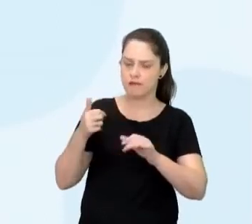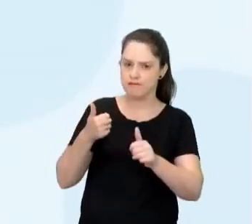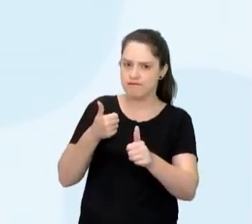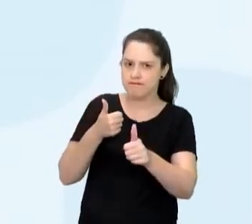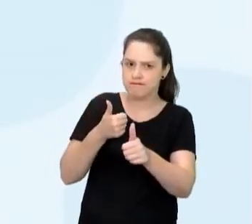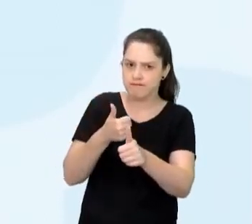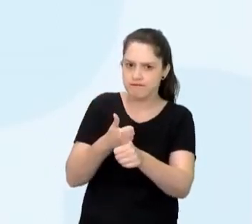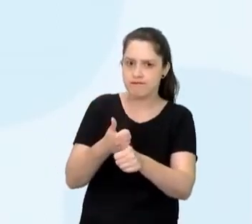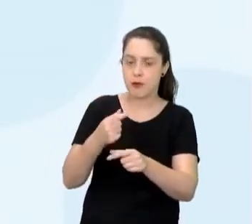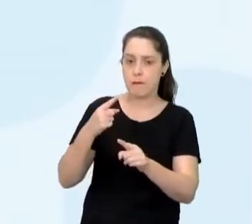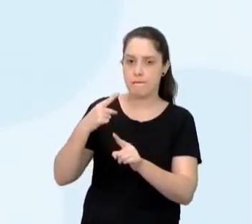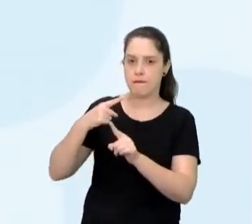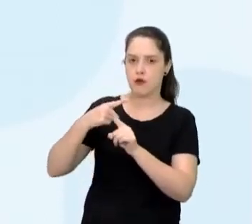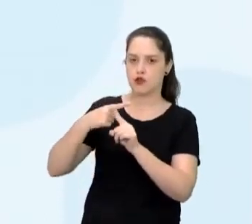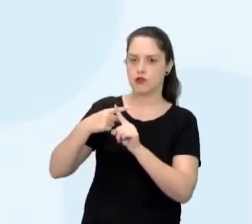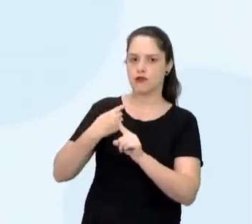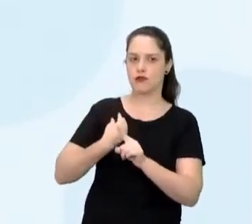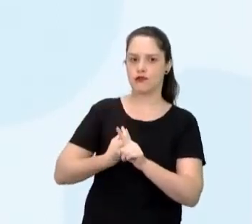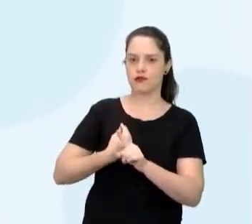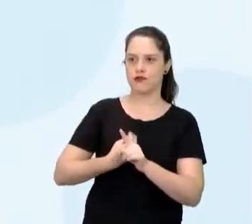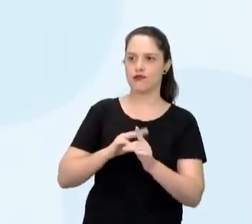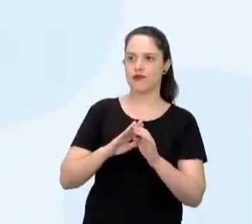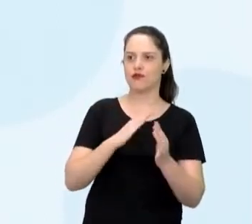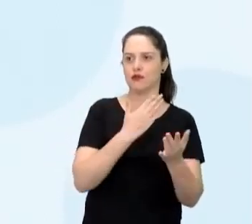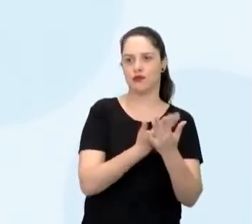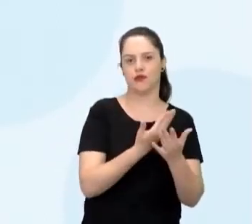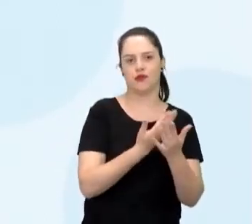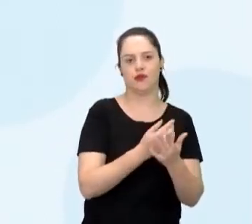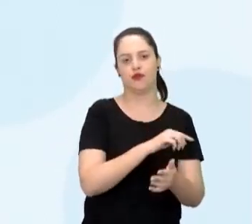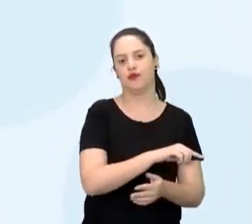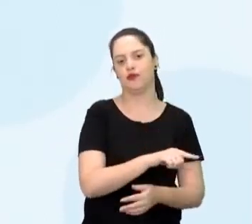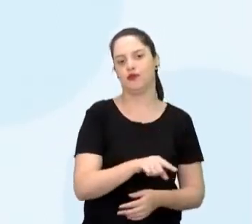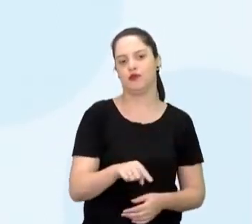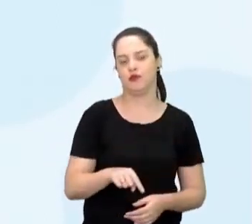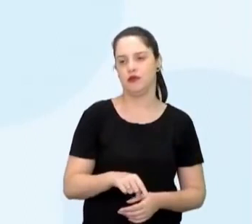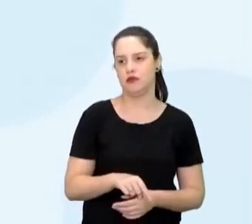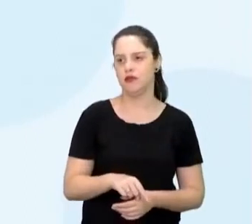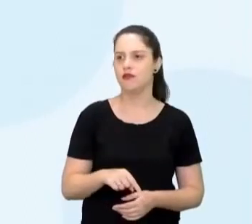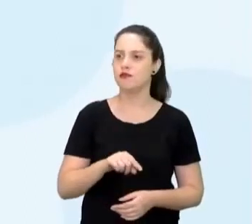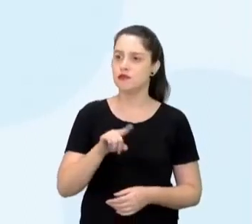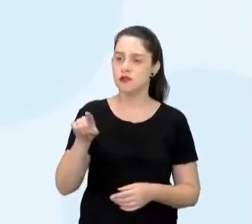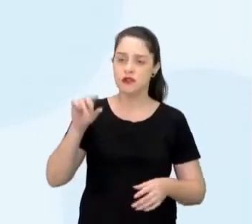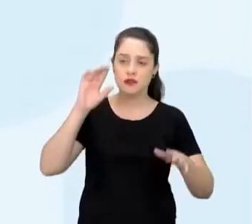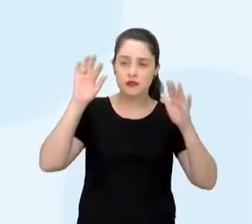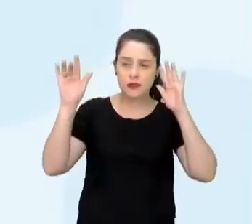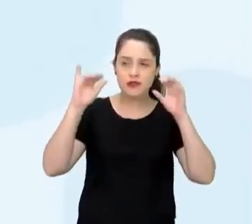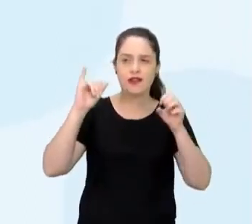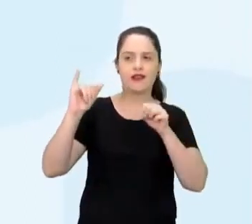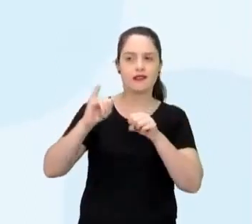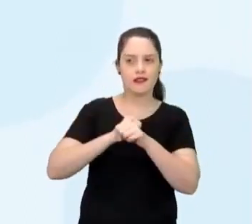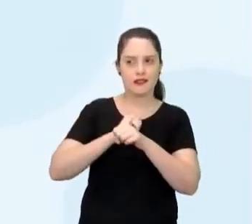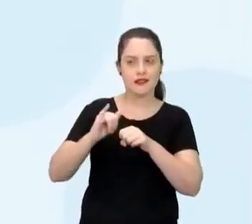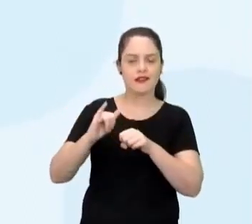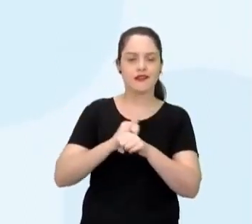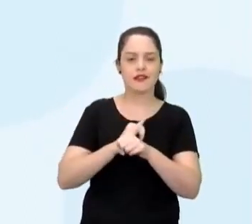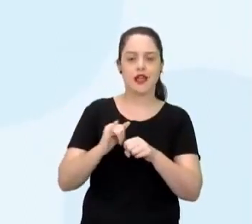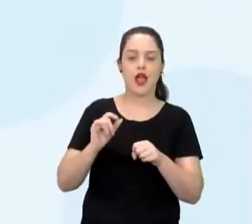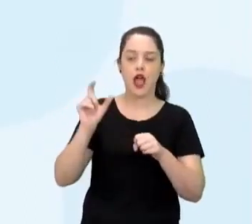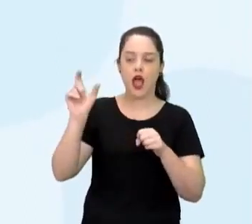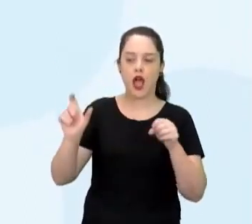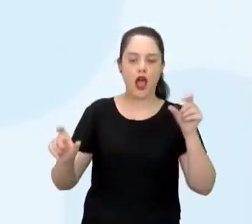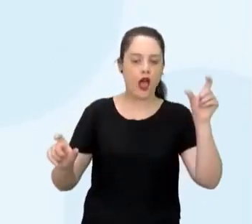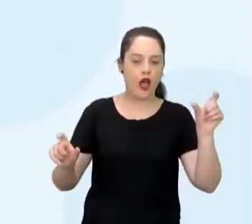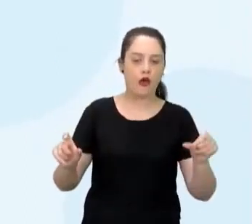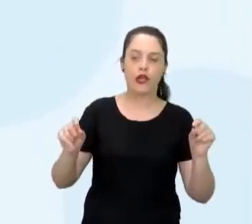proximidade positiva na convivência com os estudantes. Então, a gente precisa sempre pensar nessa estratégia, né? Pensar em algo